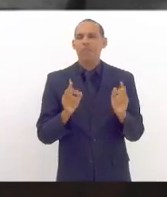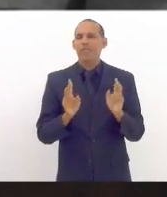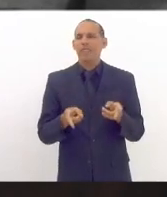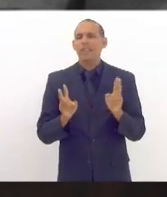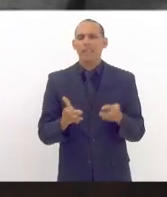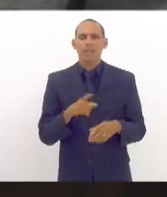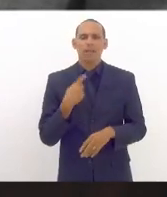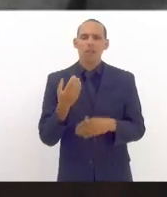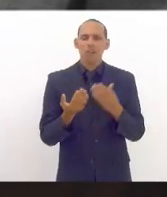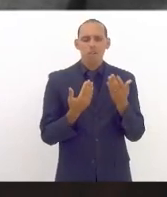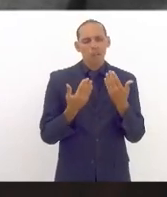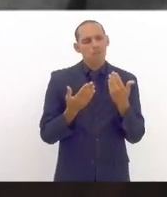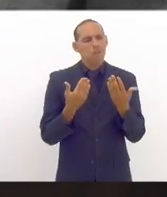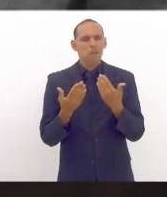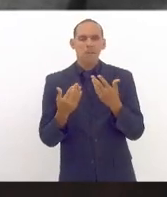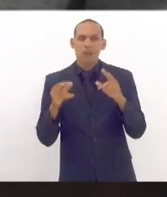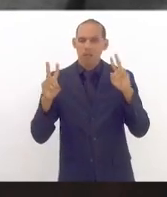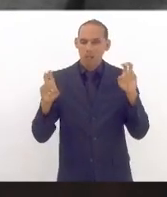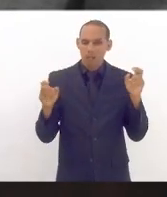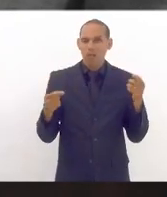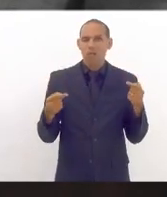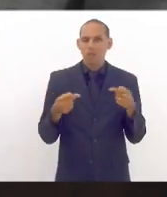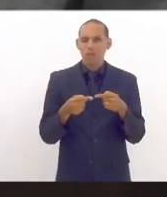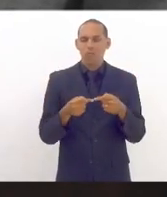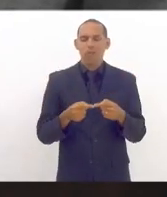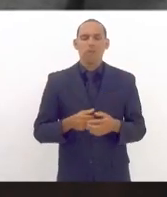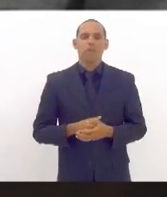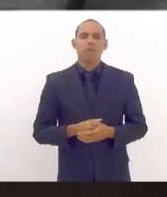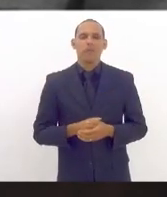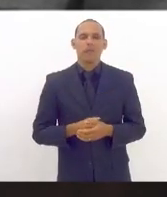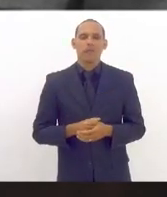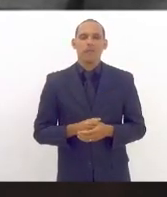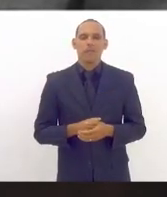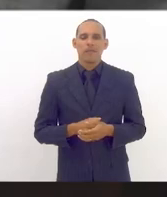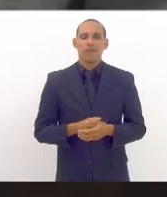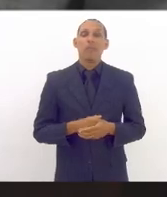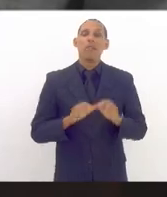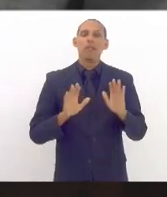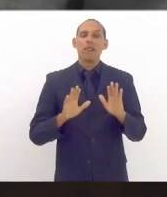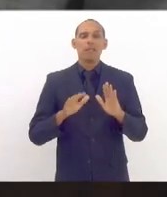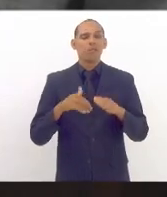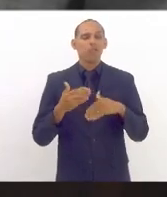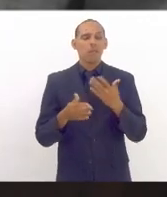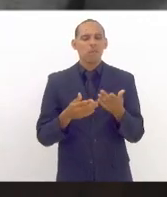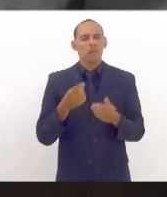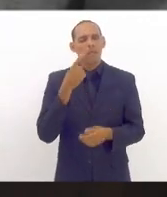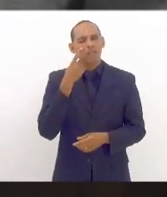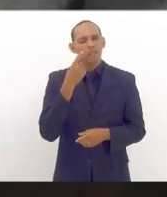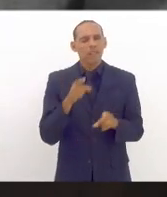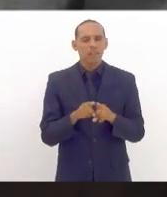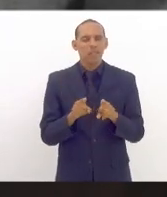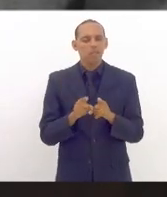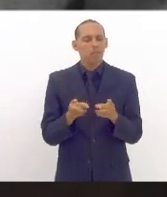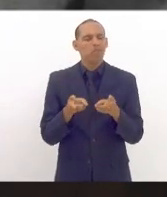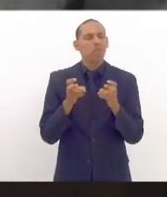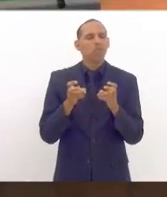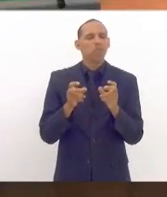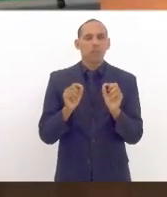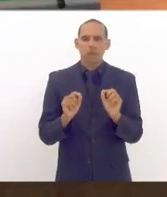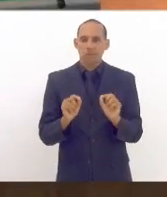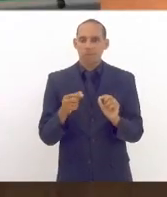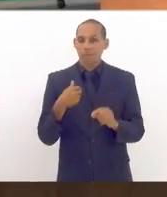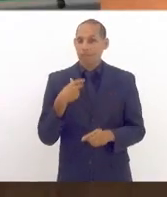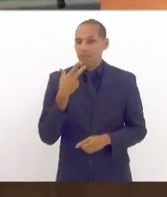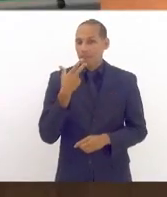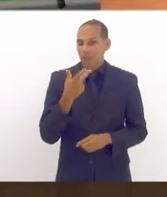conversando sobre esse tema mas a gente começou também a verificar e eu tô falando